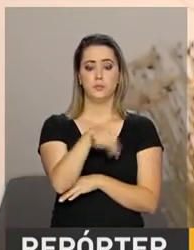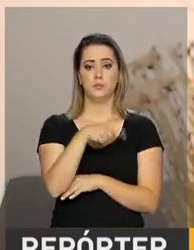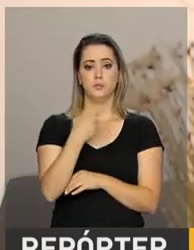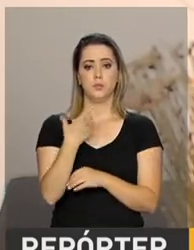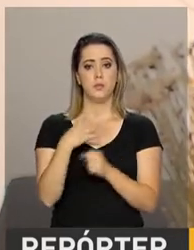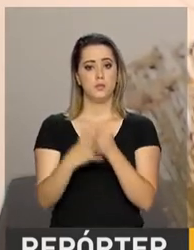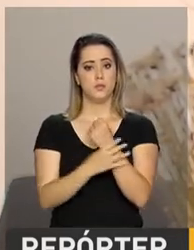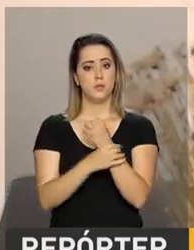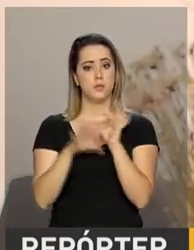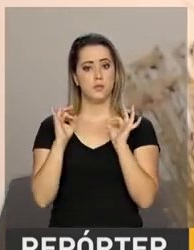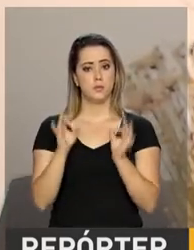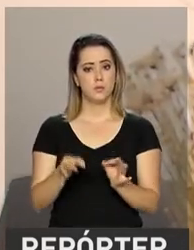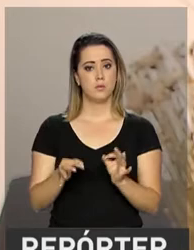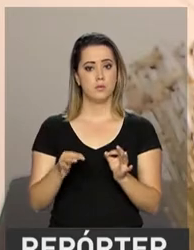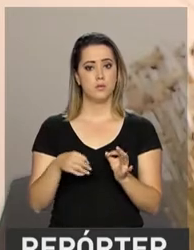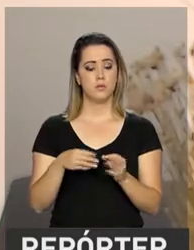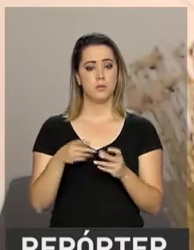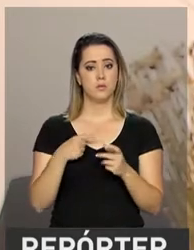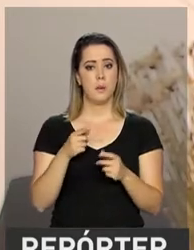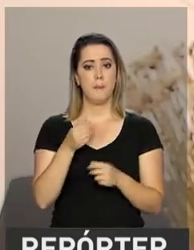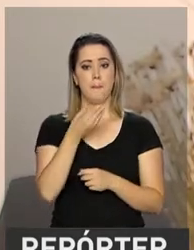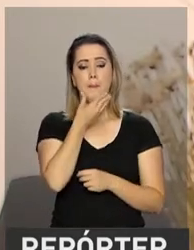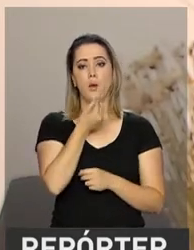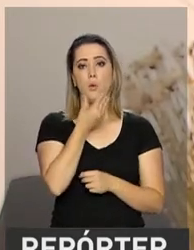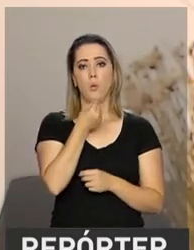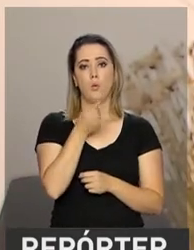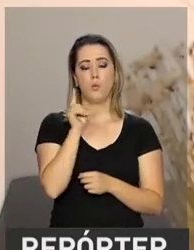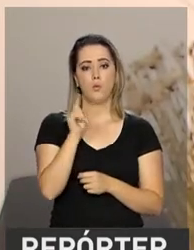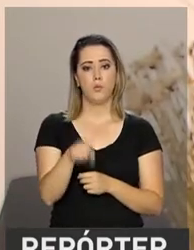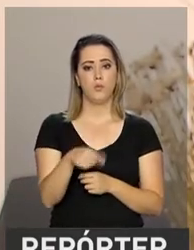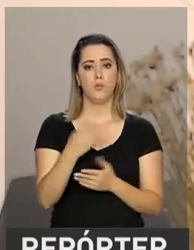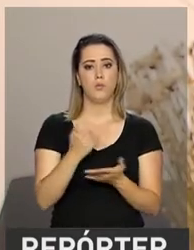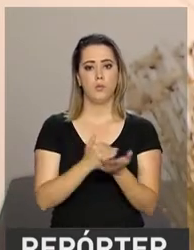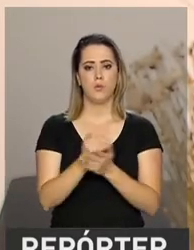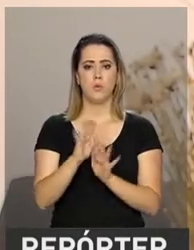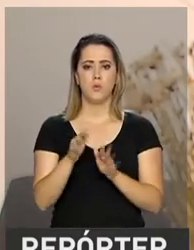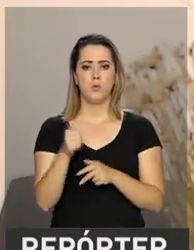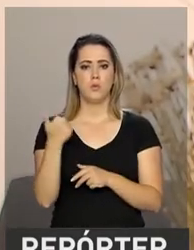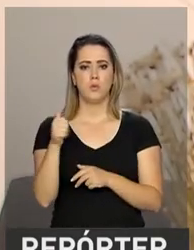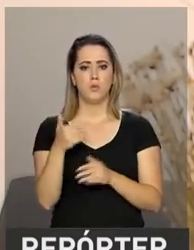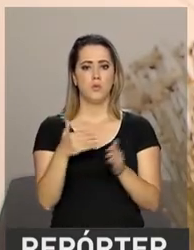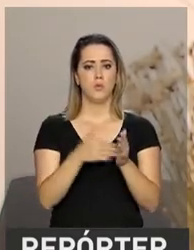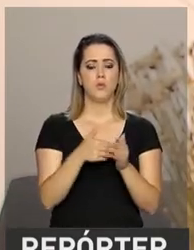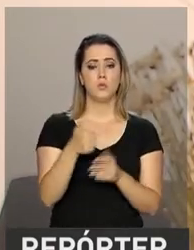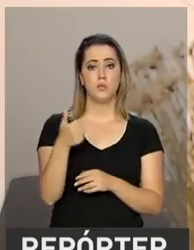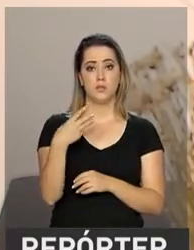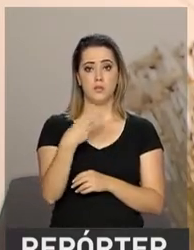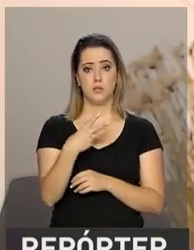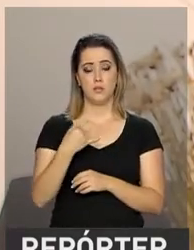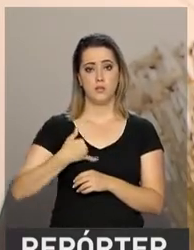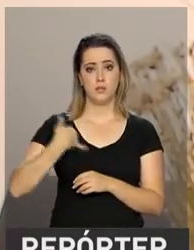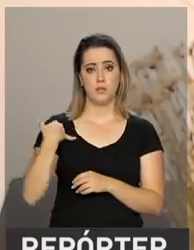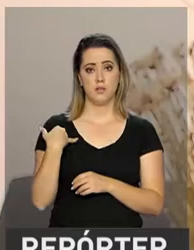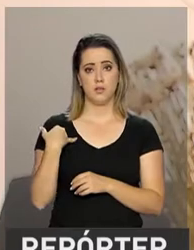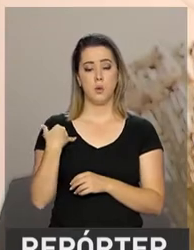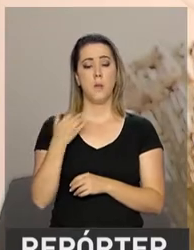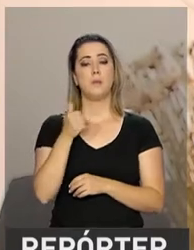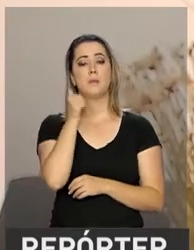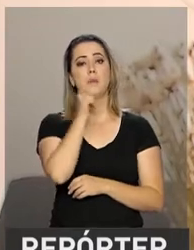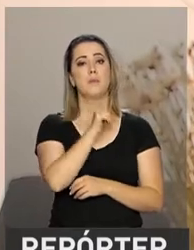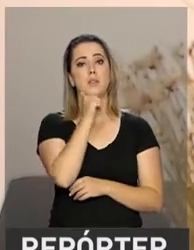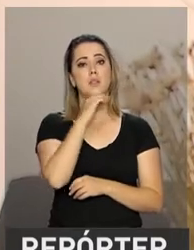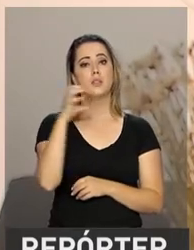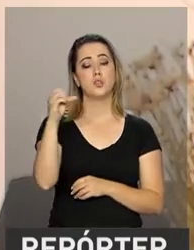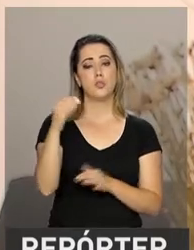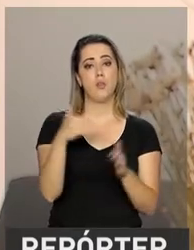segura e eficaz ela é pra meninos ela foi indicada à faixa etária de 11 a 13 anos e para meninas na faixa etária de 9